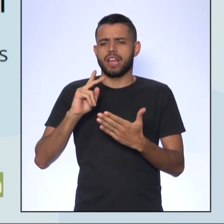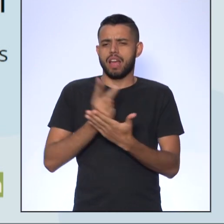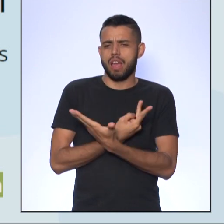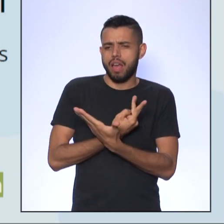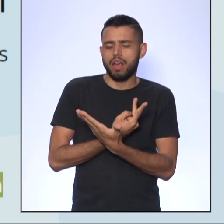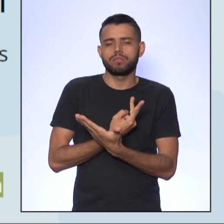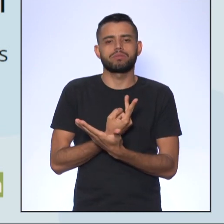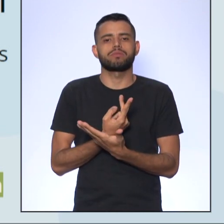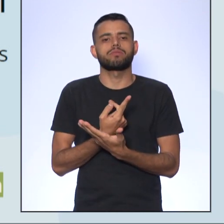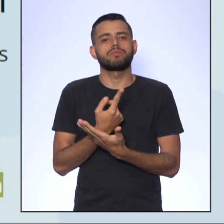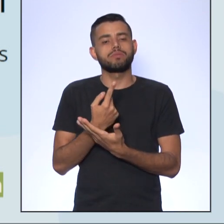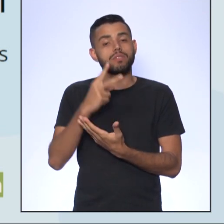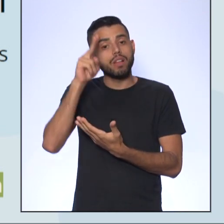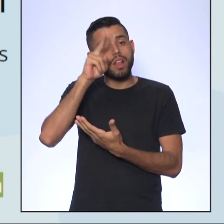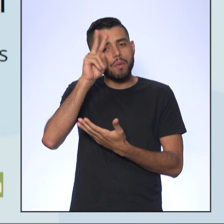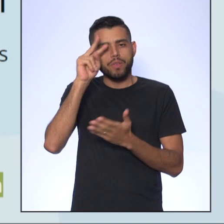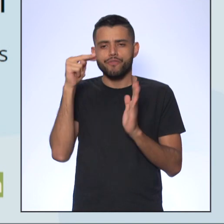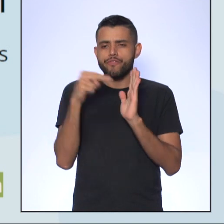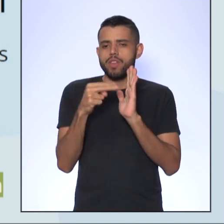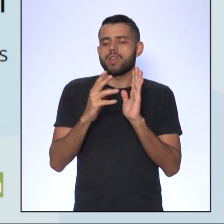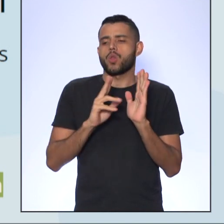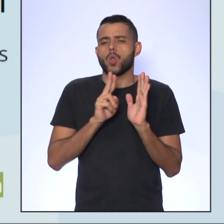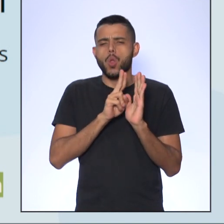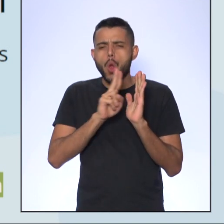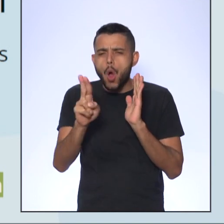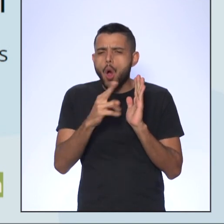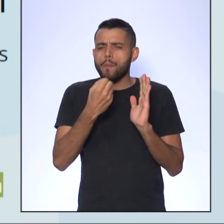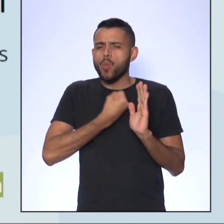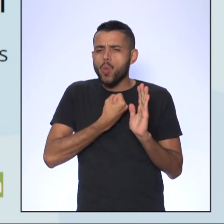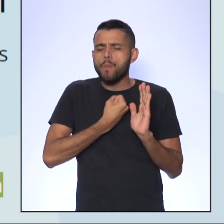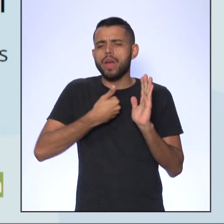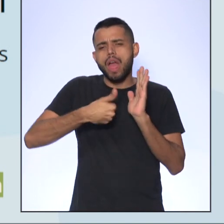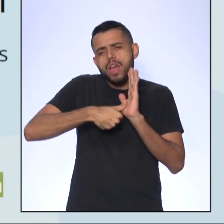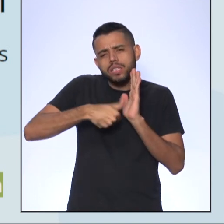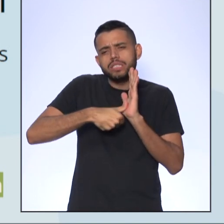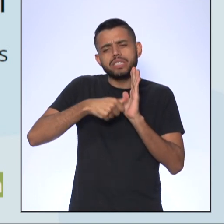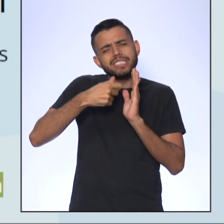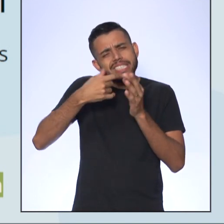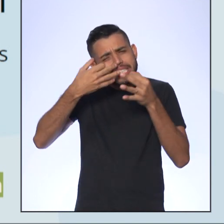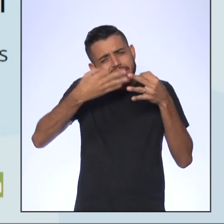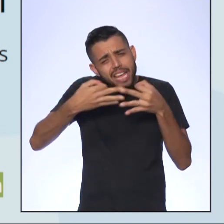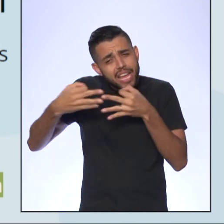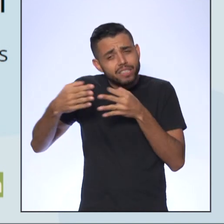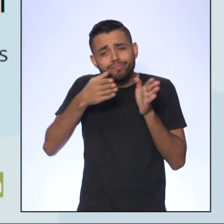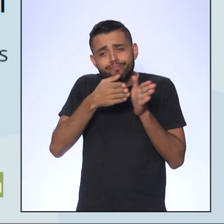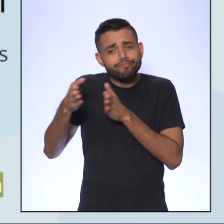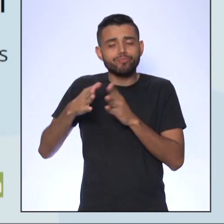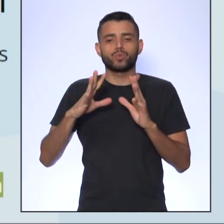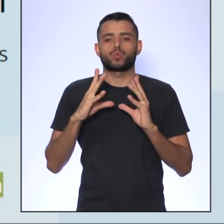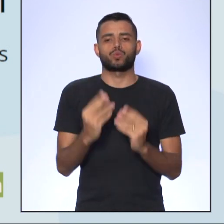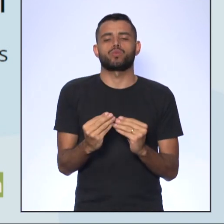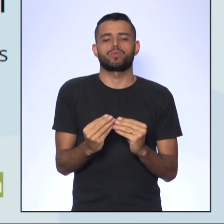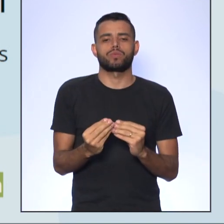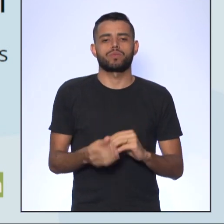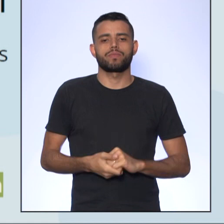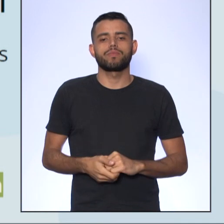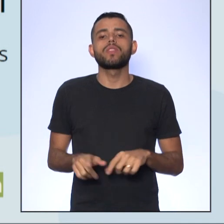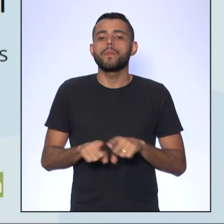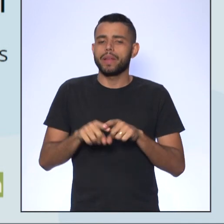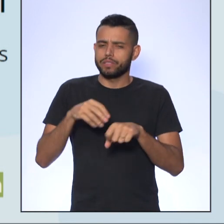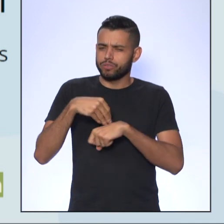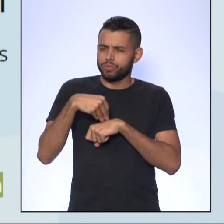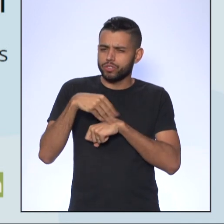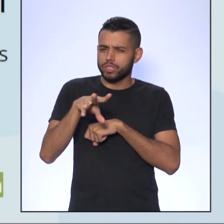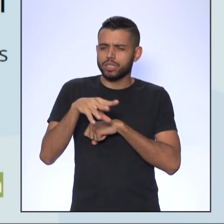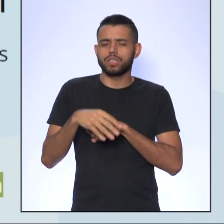enfim, lembrem de conferir muito bem o nome, o número dos documentos, para estar certinho. Tem dicas ali que eu vou